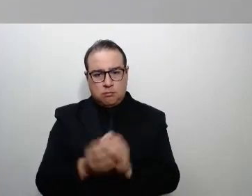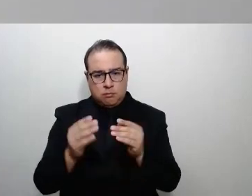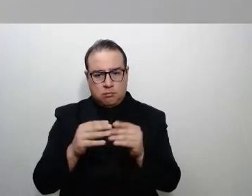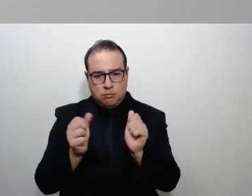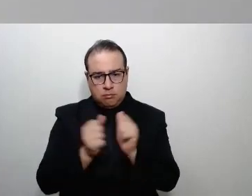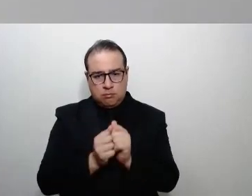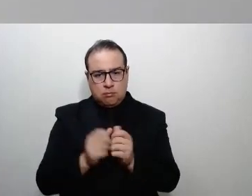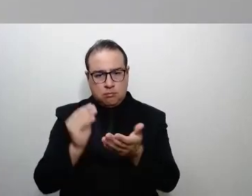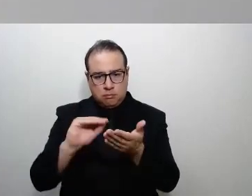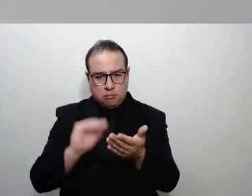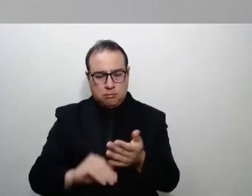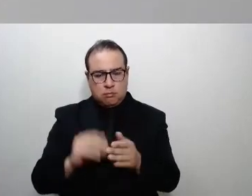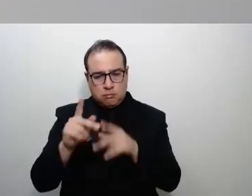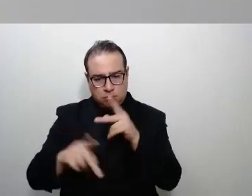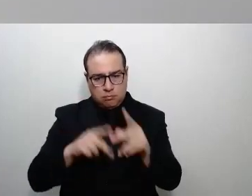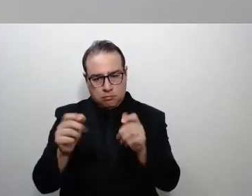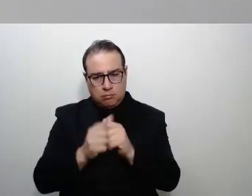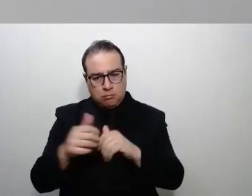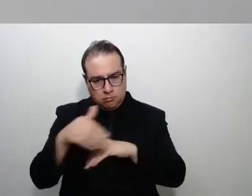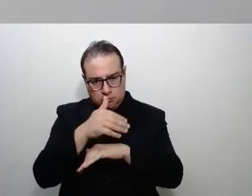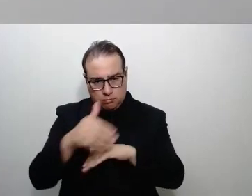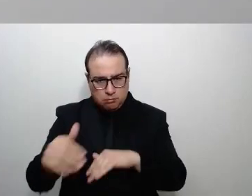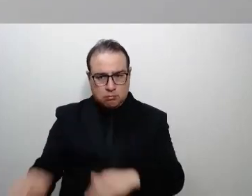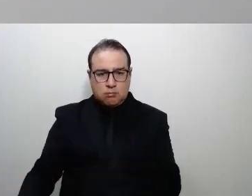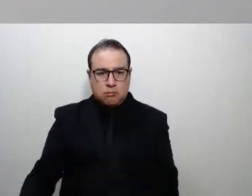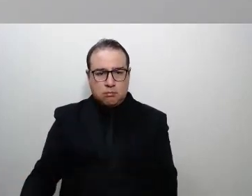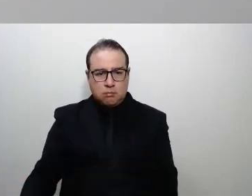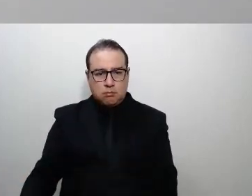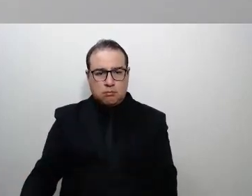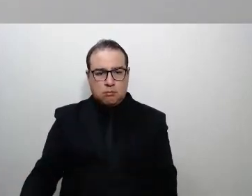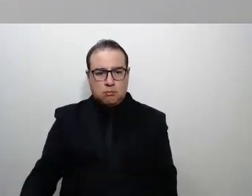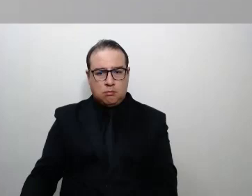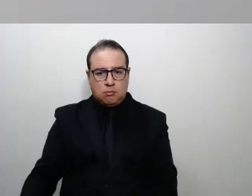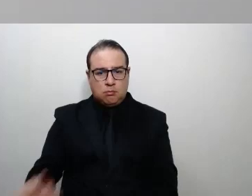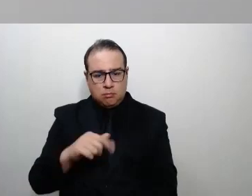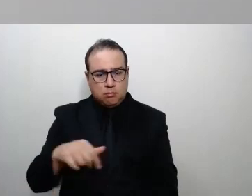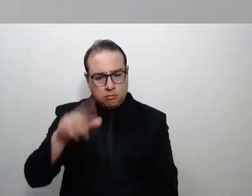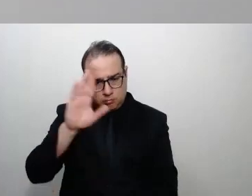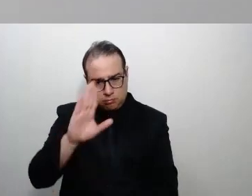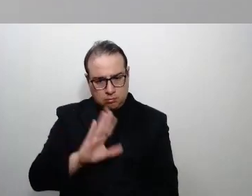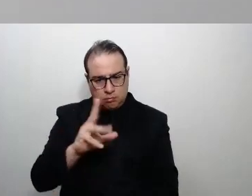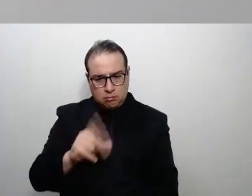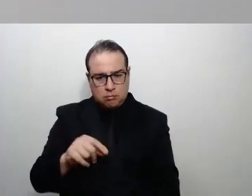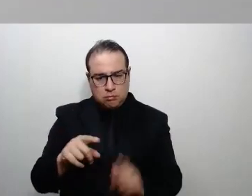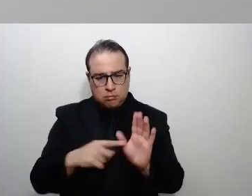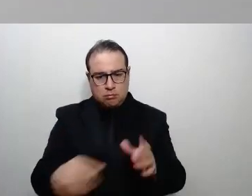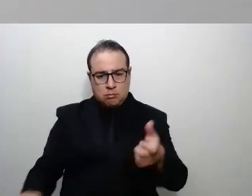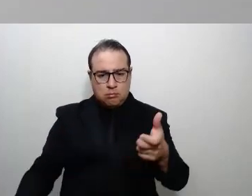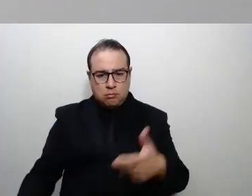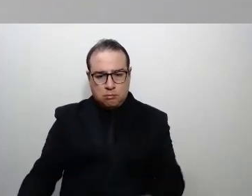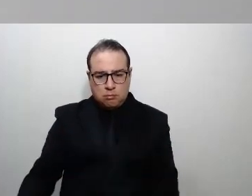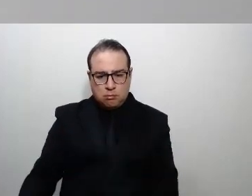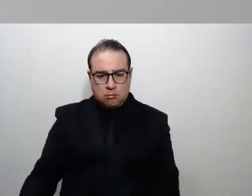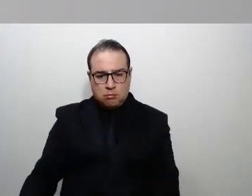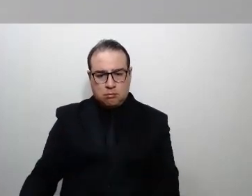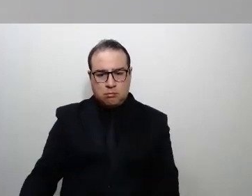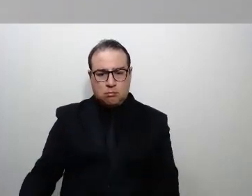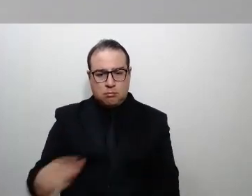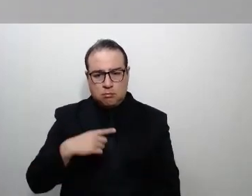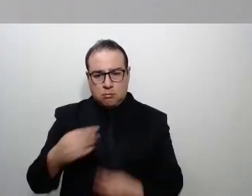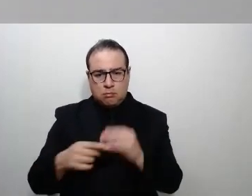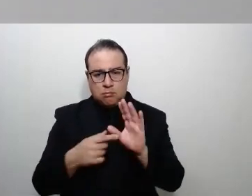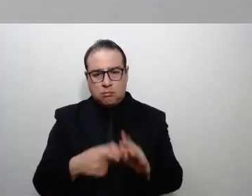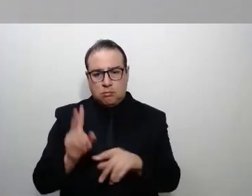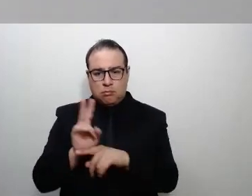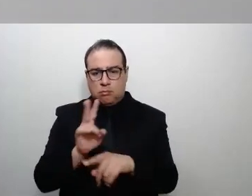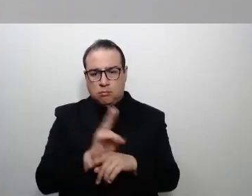para essa população de rua a nossa corregedoria nacional e a corregedoria local tem a função de